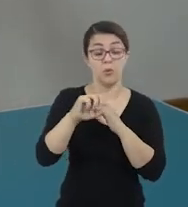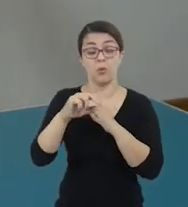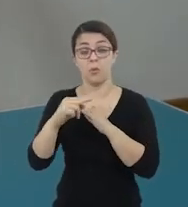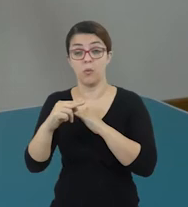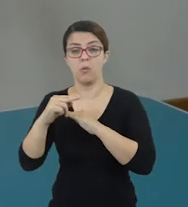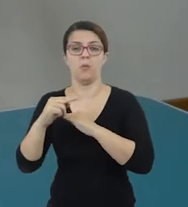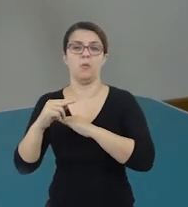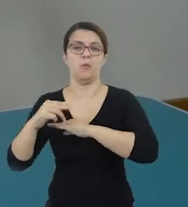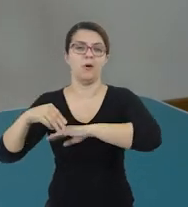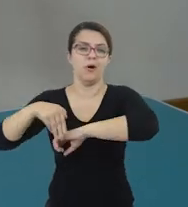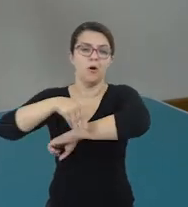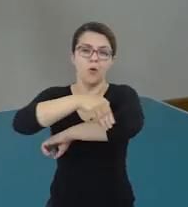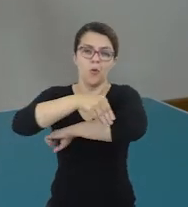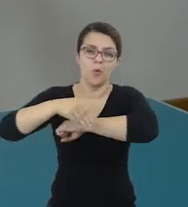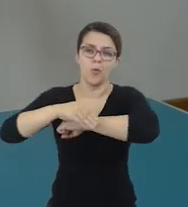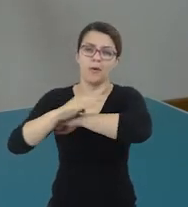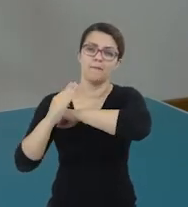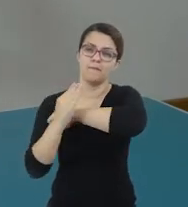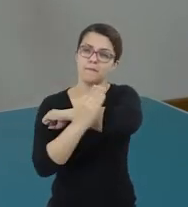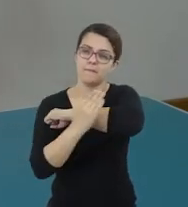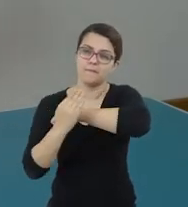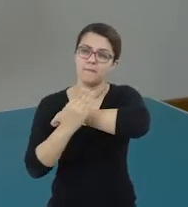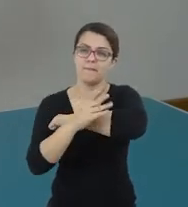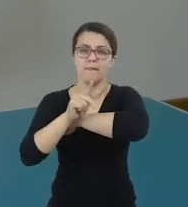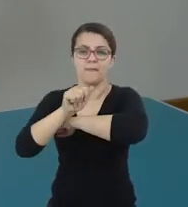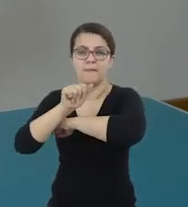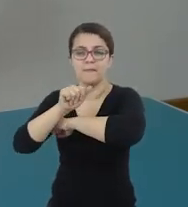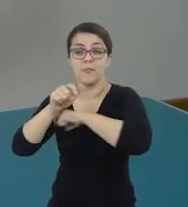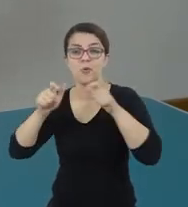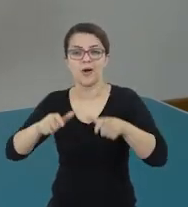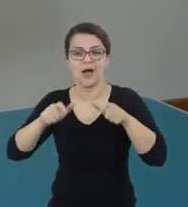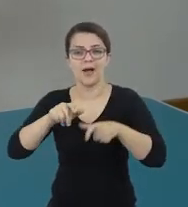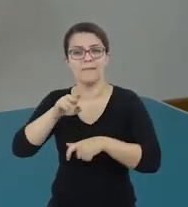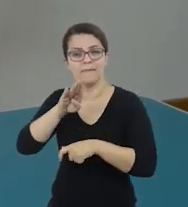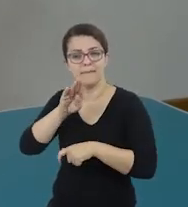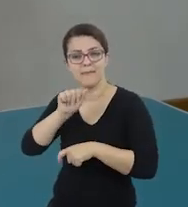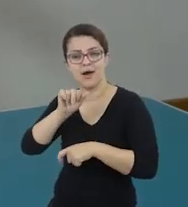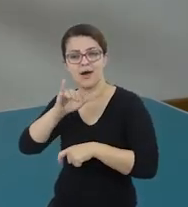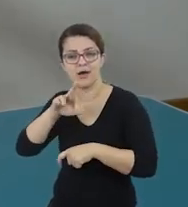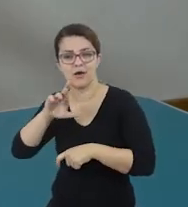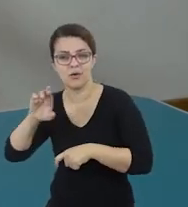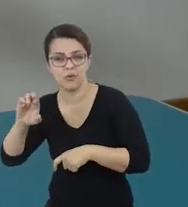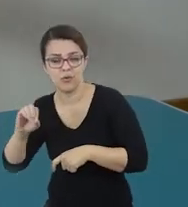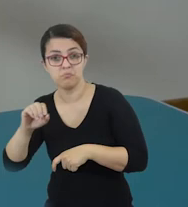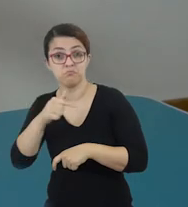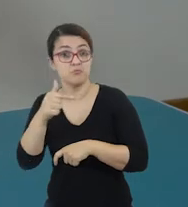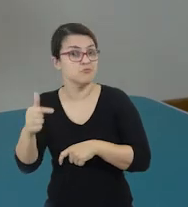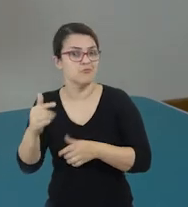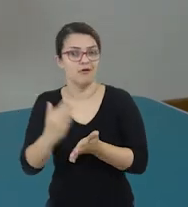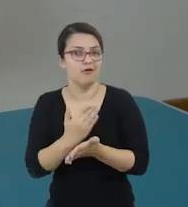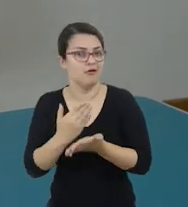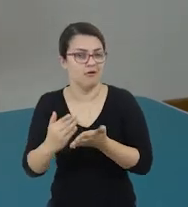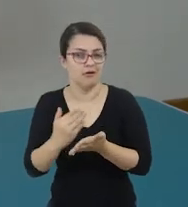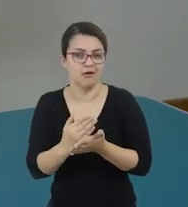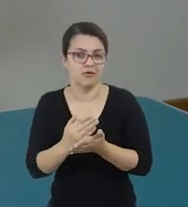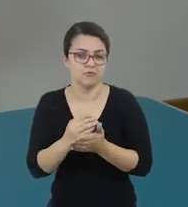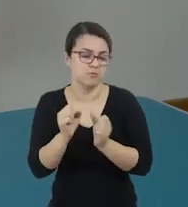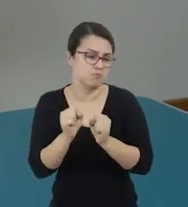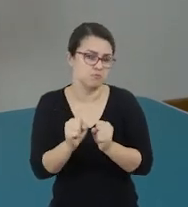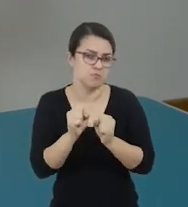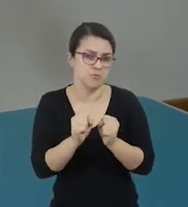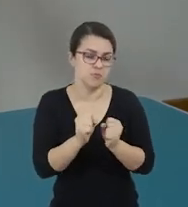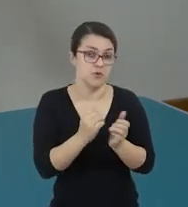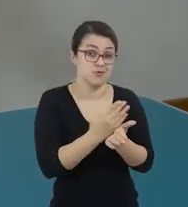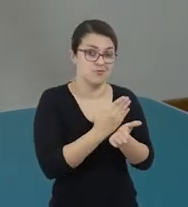coleta seletiva, você pode iniciar fazendo essa separação, separando o lixo orgânico do lixo reciclável,